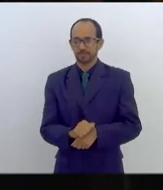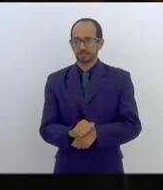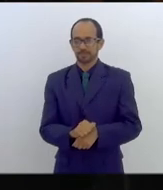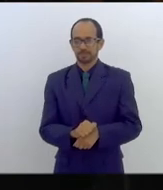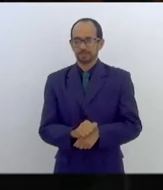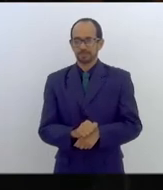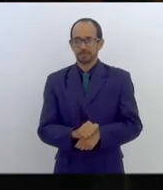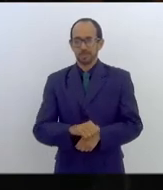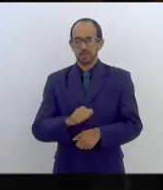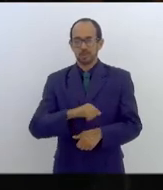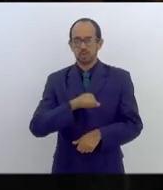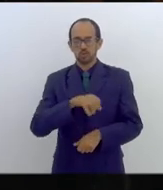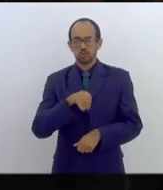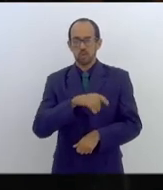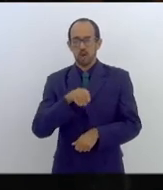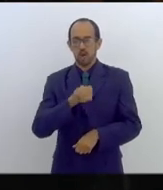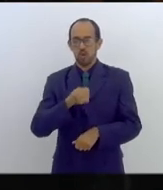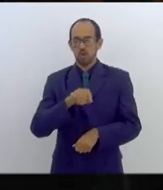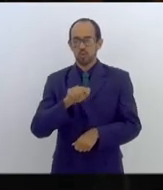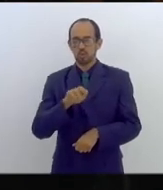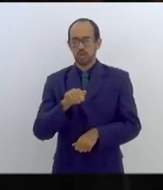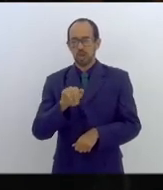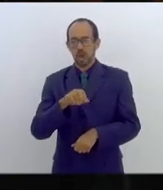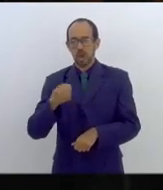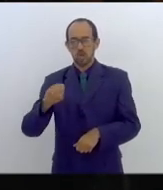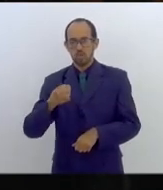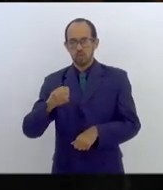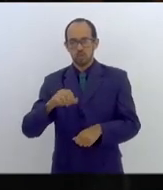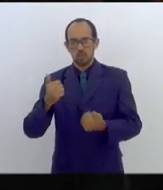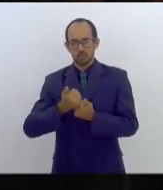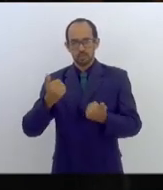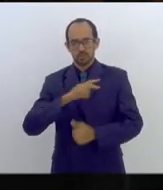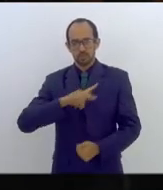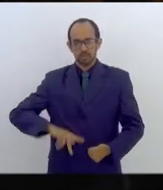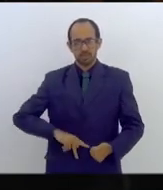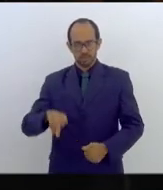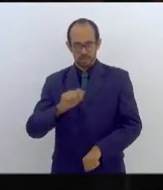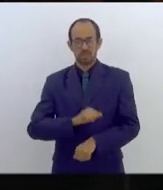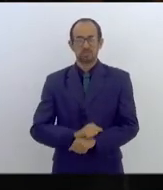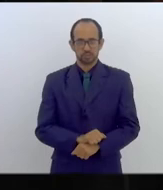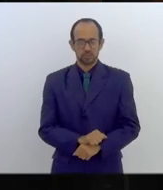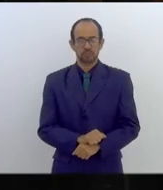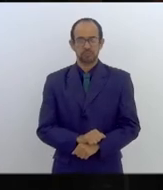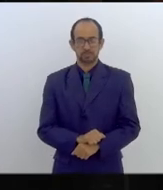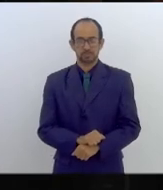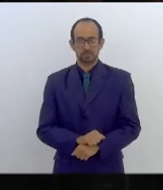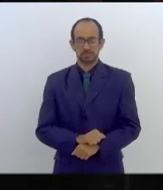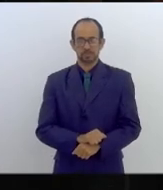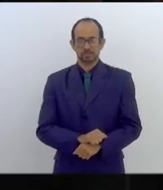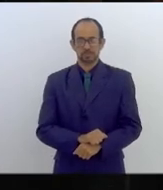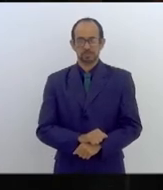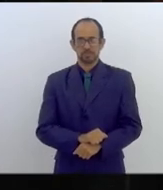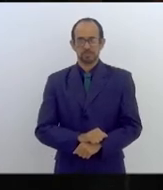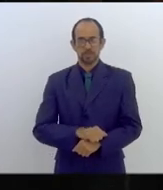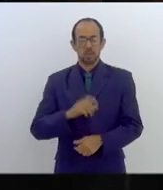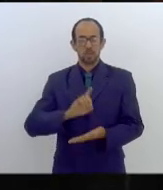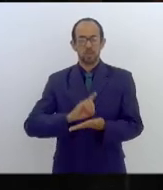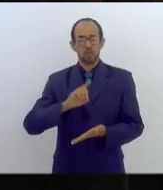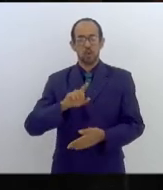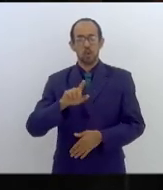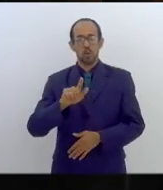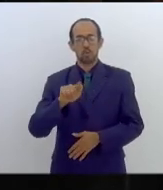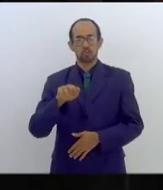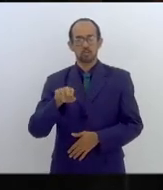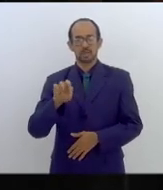Desembargador João Geraldo Maia vice-presidente e corregedor Tribunal Regional Eleitoral Doutor Gustavo